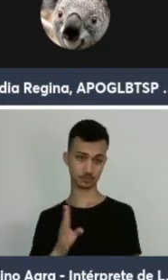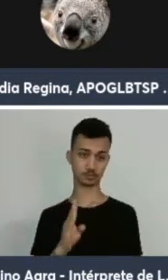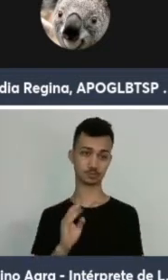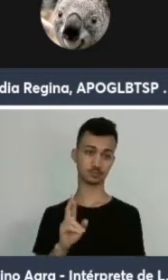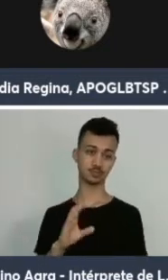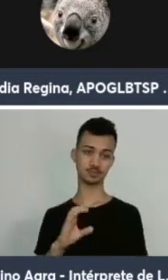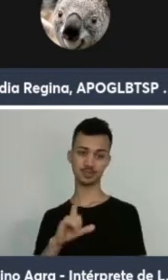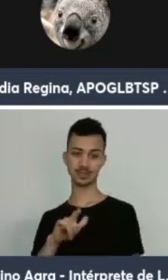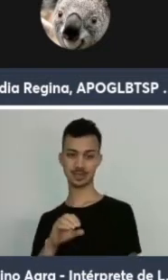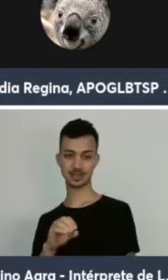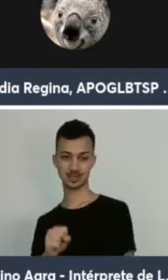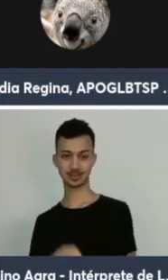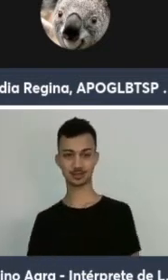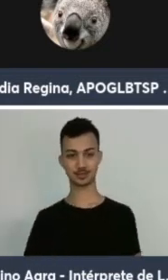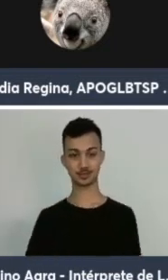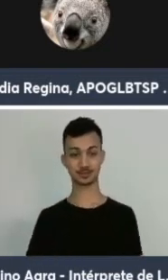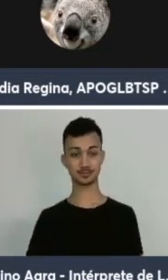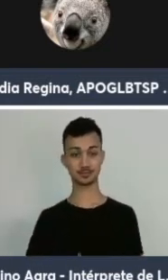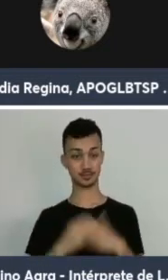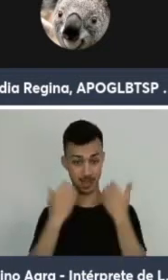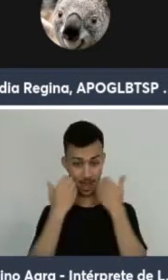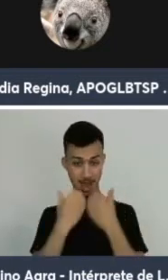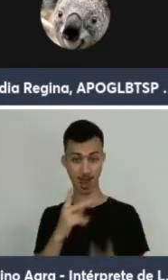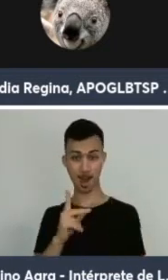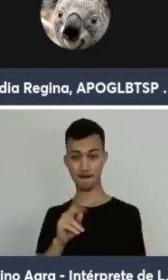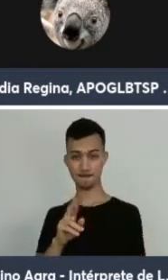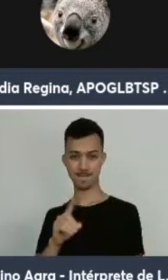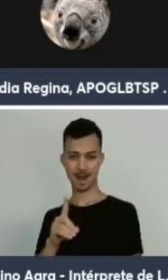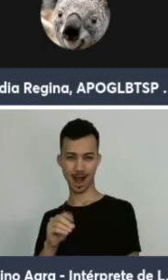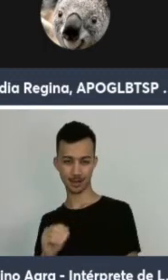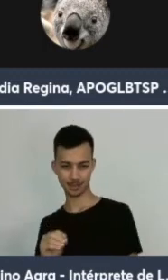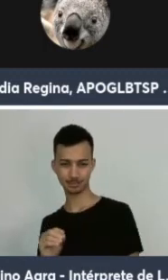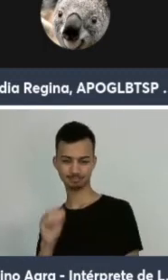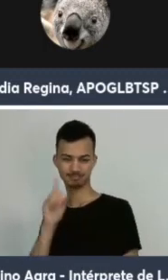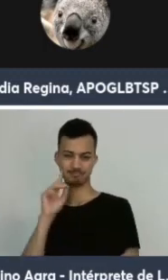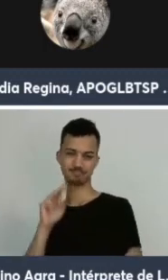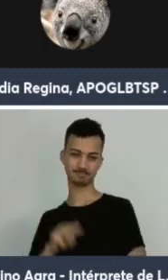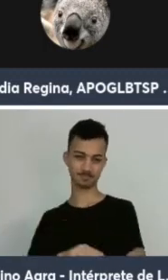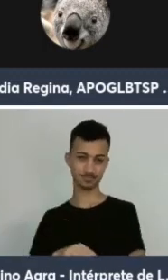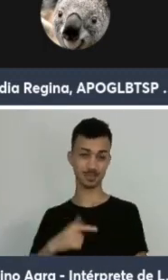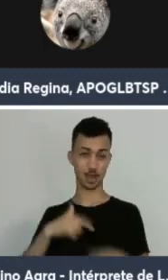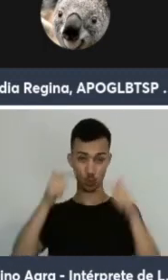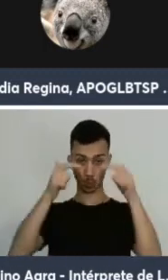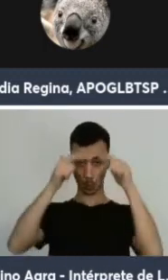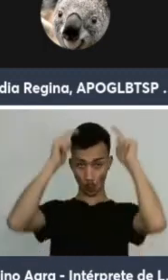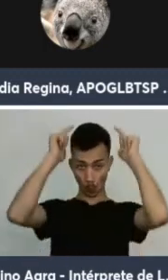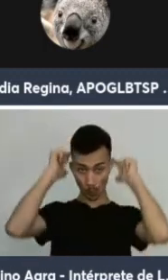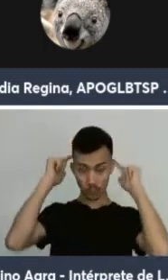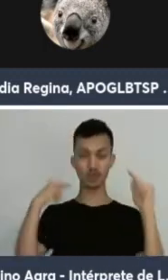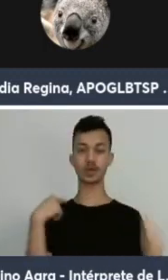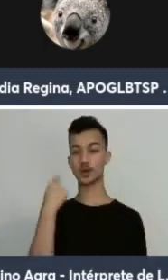de cor pardo, tenho a cabeça raspada, olhos